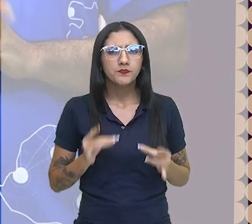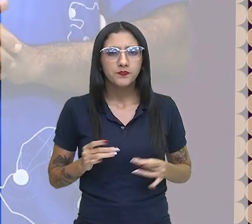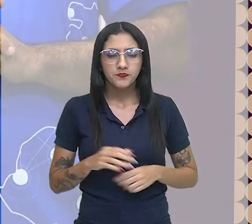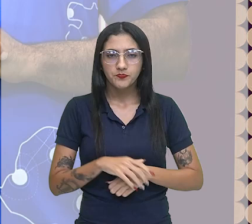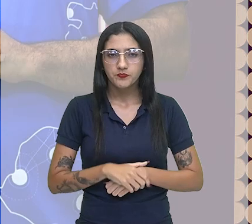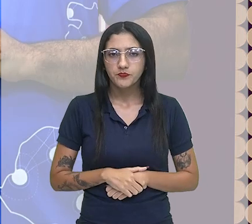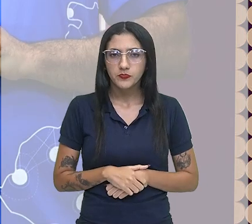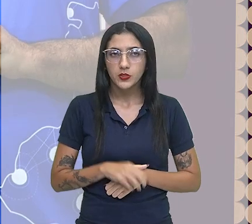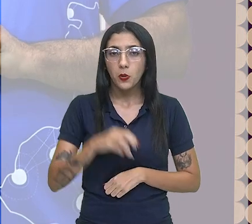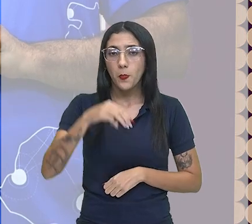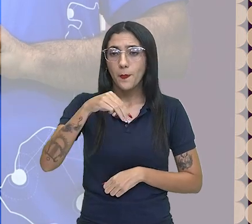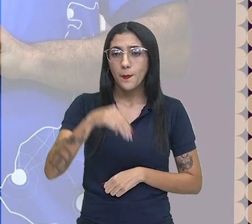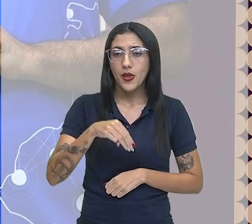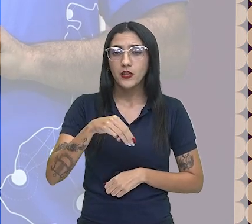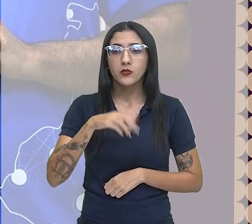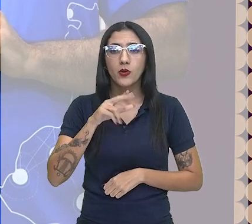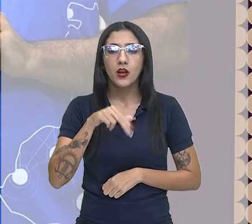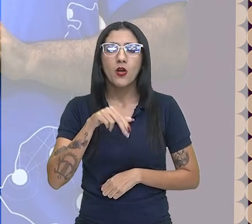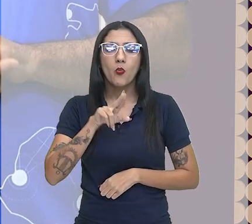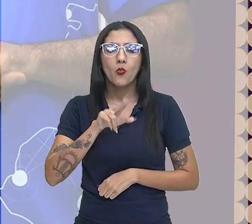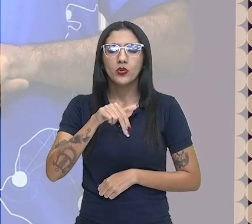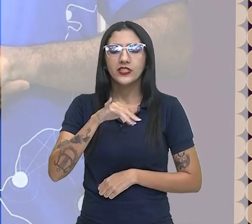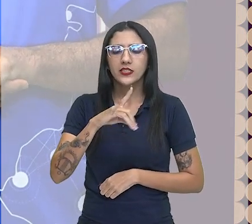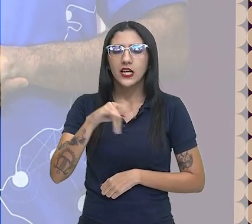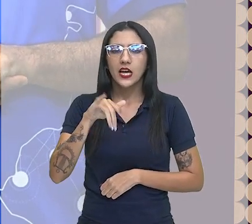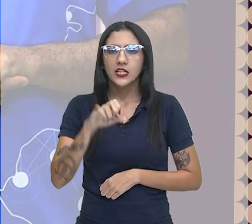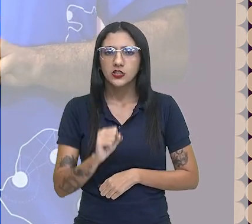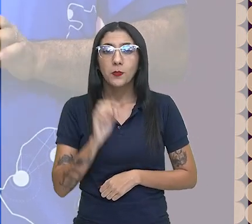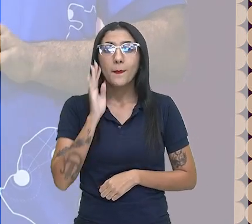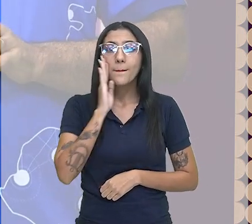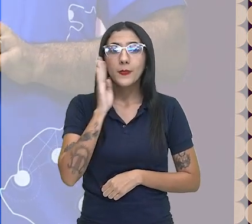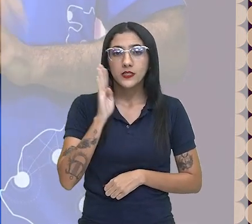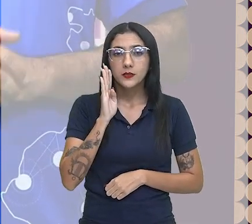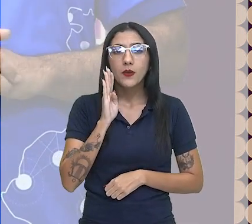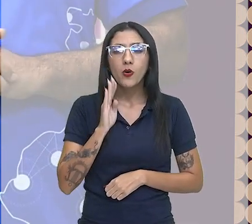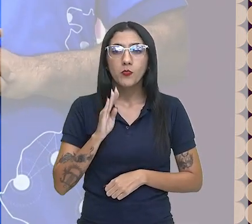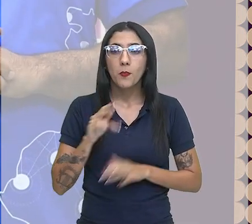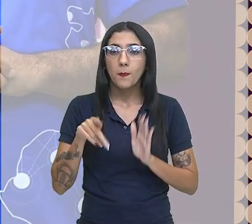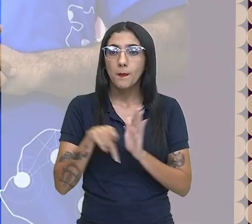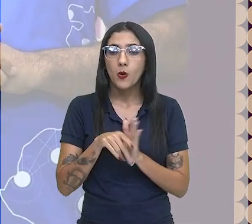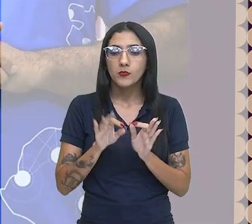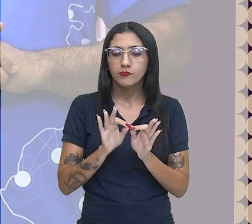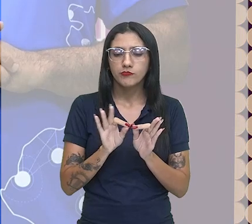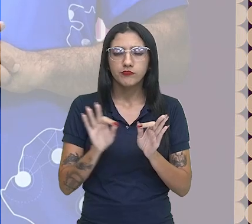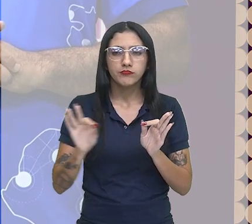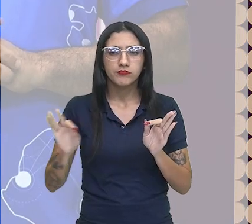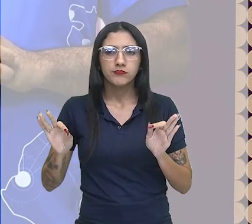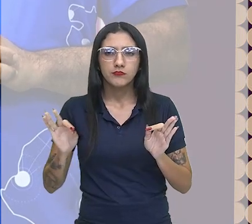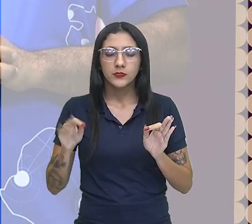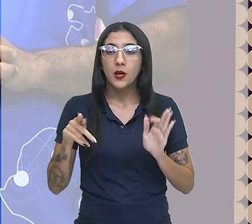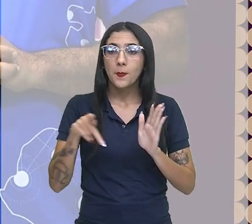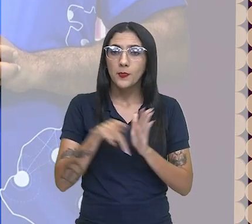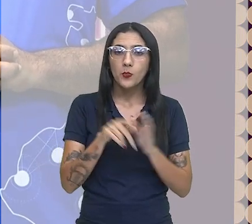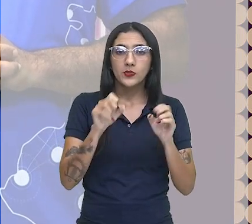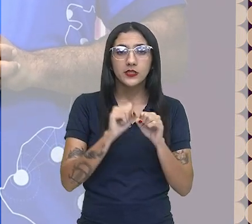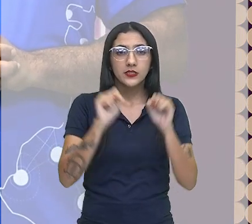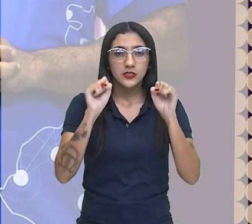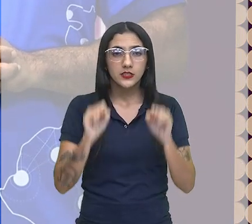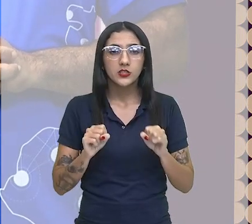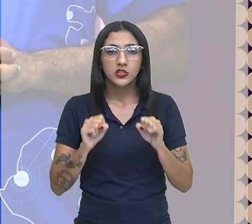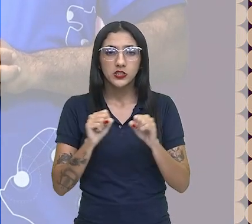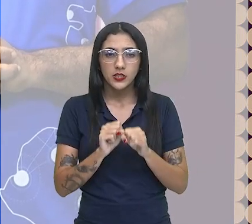O metro é a unidade fundamental de comprimento do Sistema Internacional